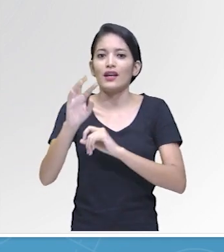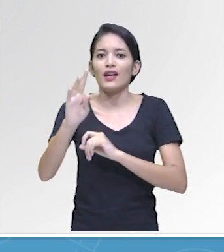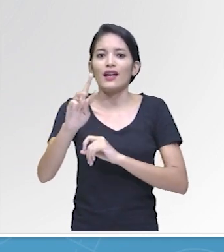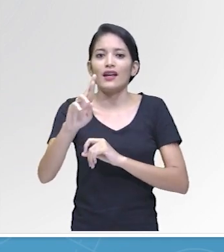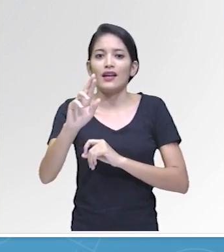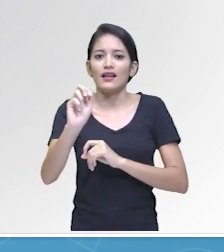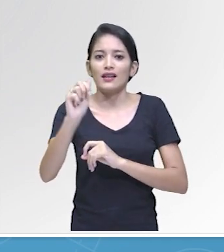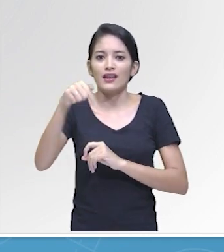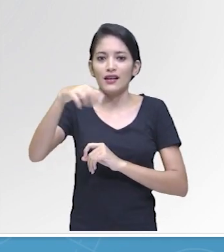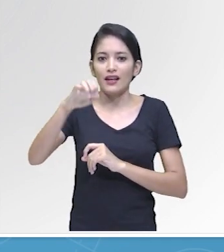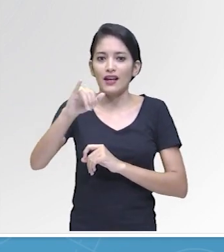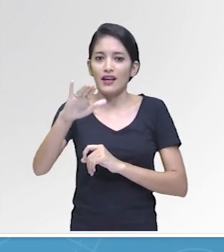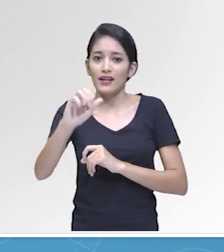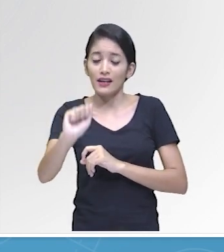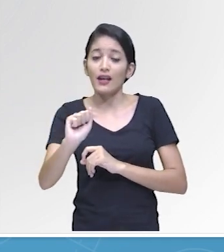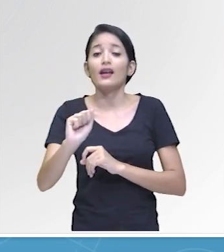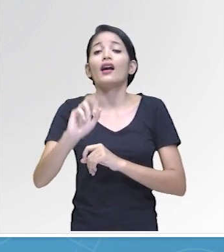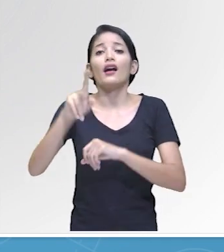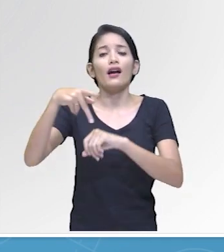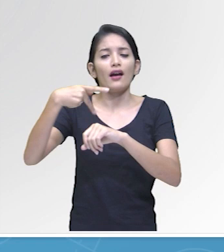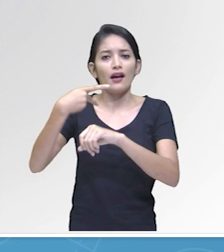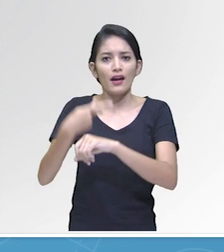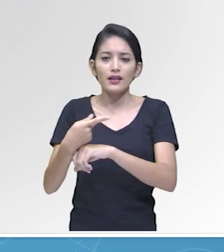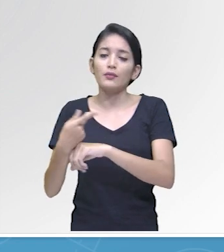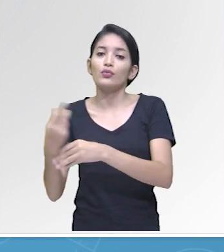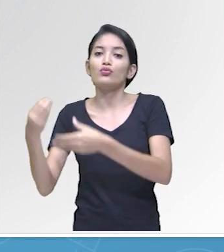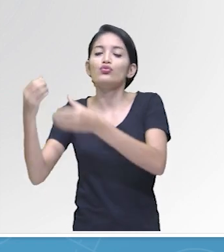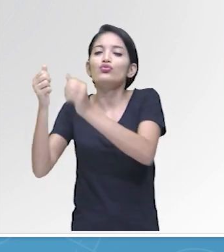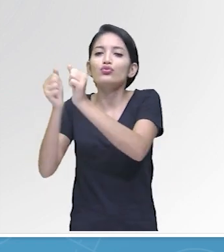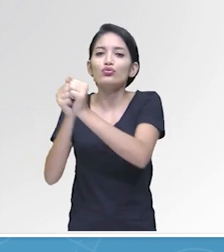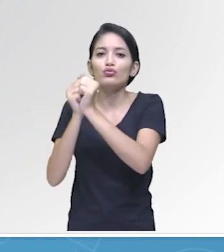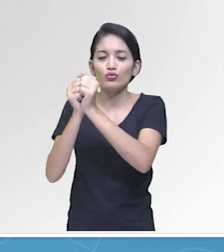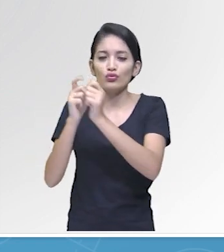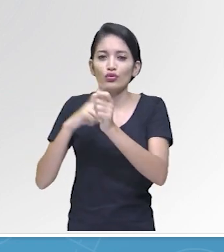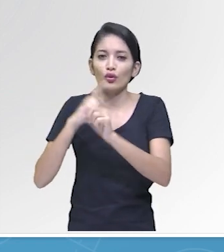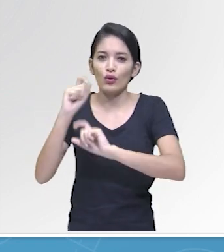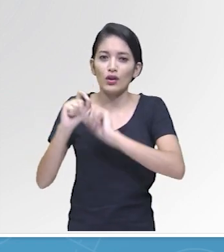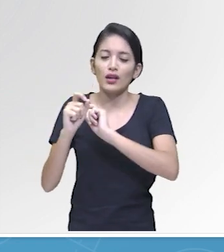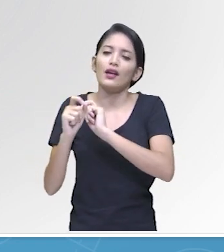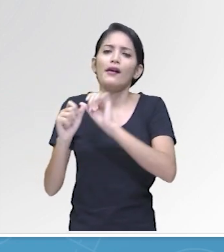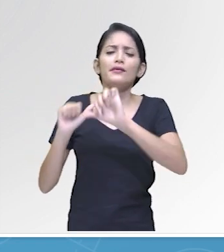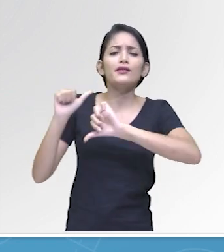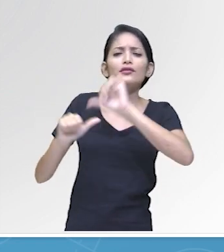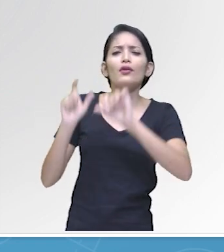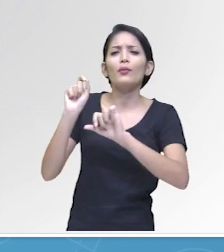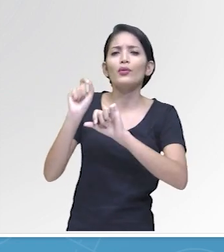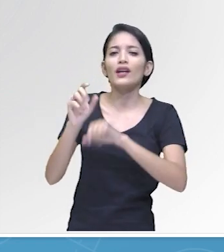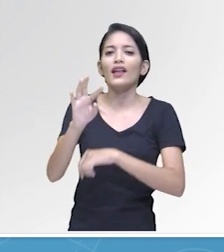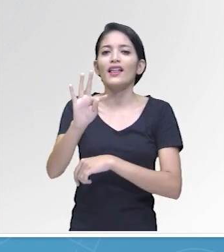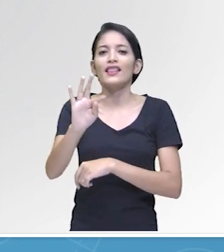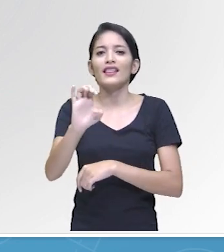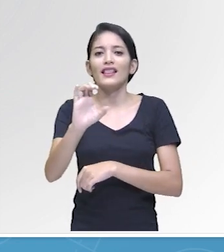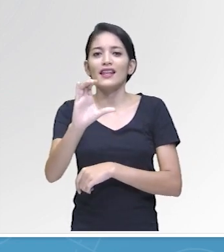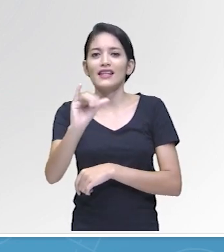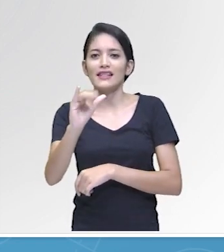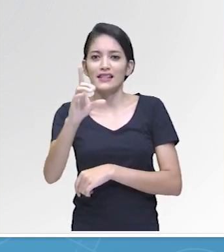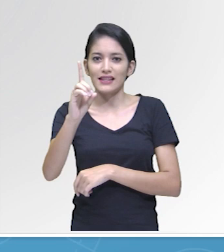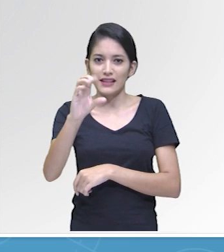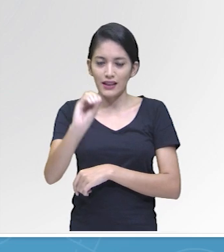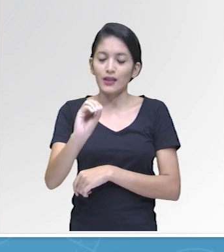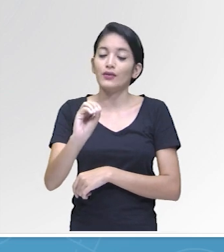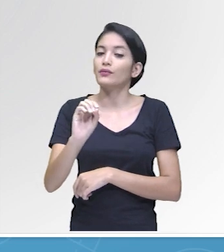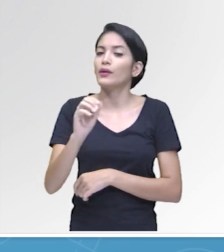da célula, a gente sabe que um conjunto de células, né, ele forma o quê? Um tecido. Então, como exemplo ali, eu